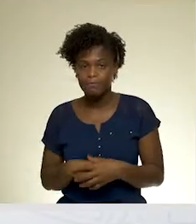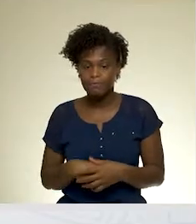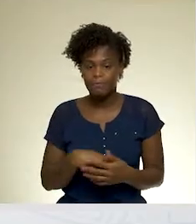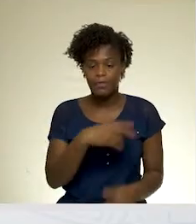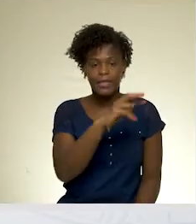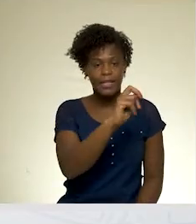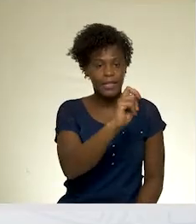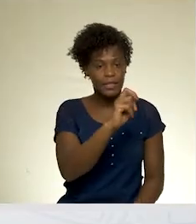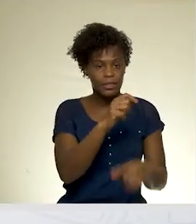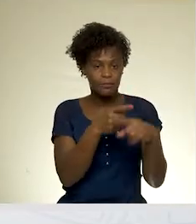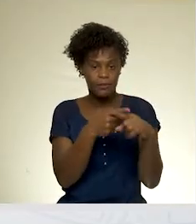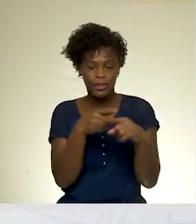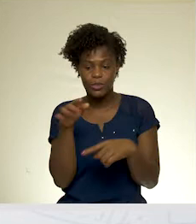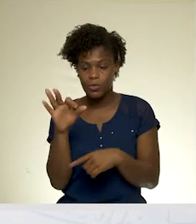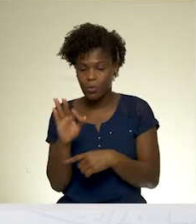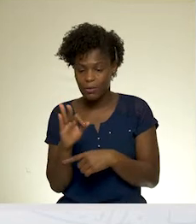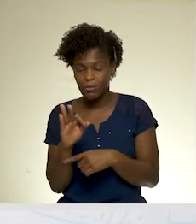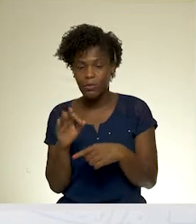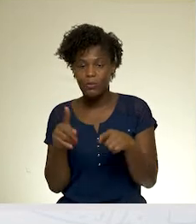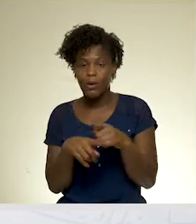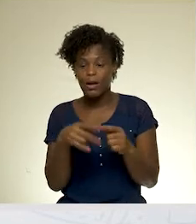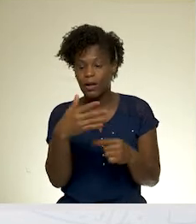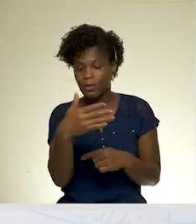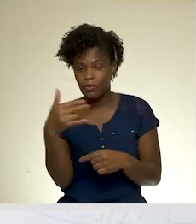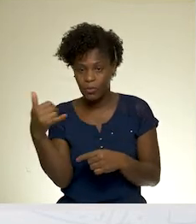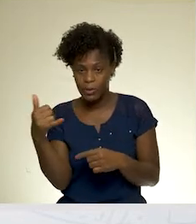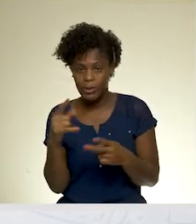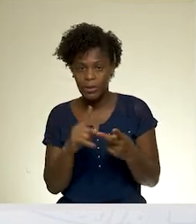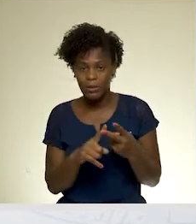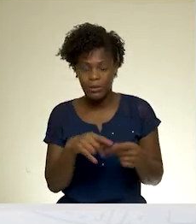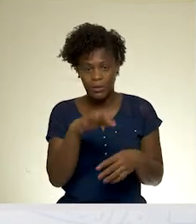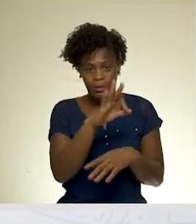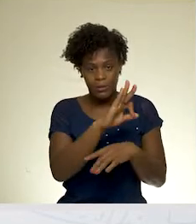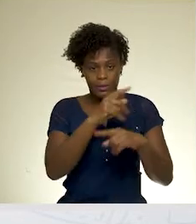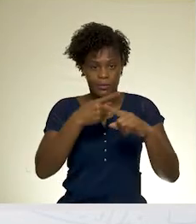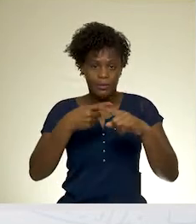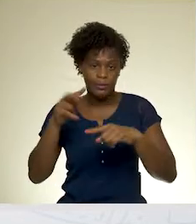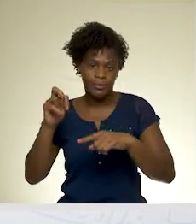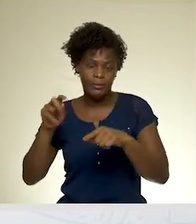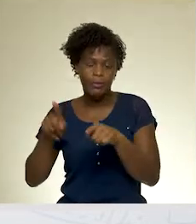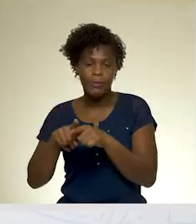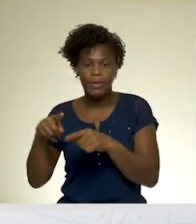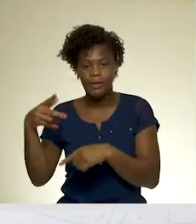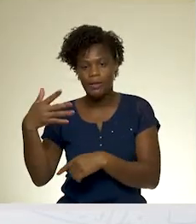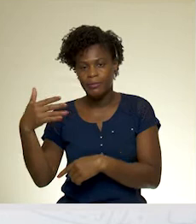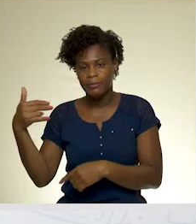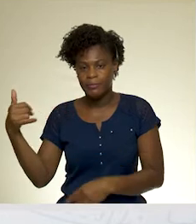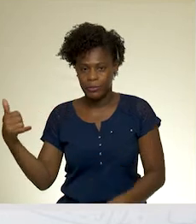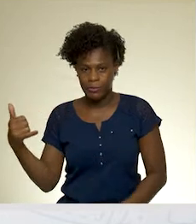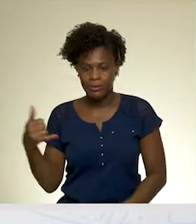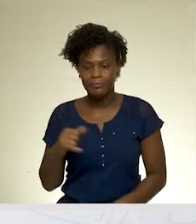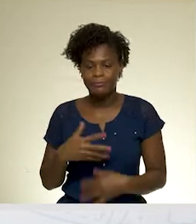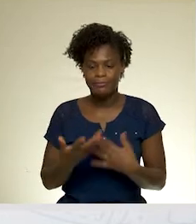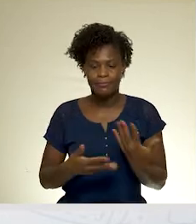3 vezes 4 dá 12. 4 vezes 3 dá